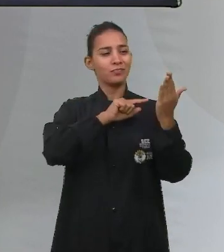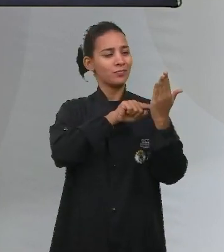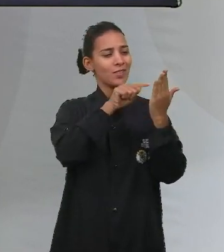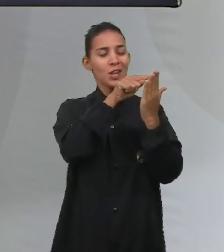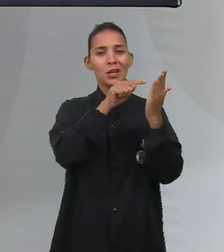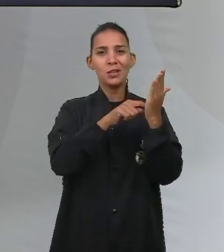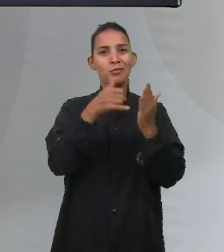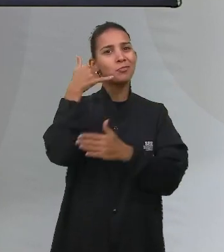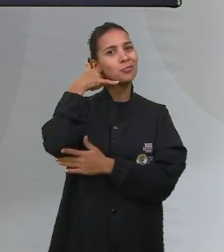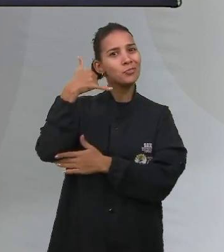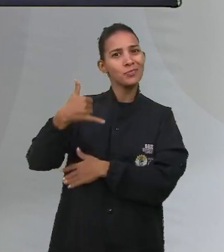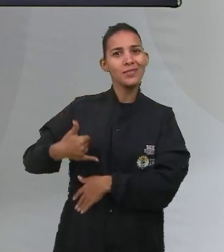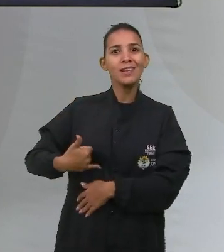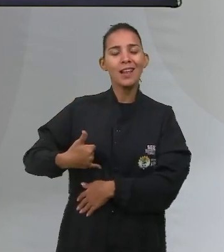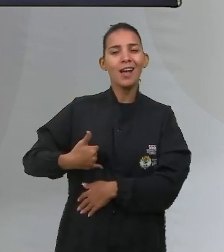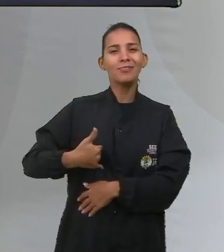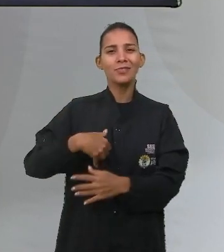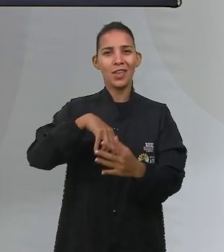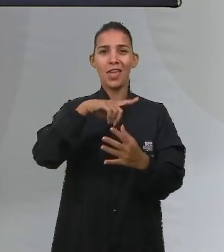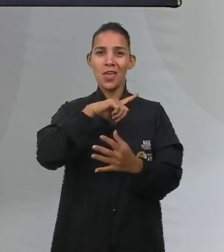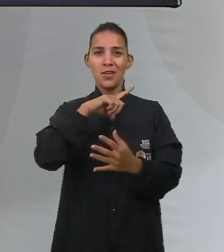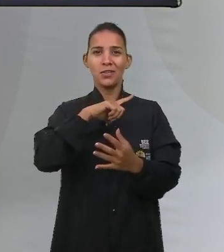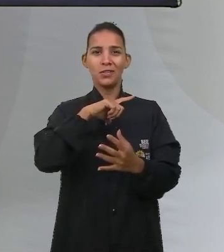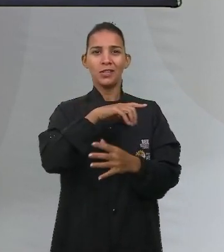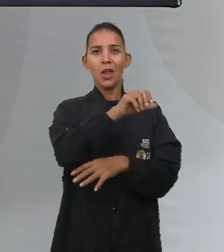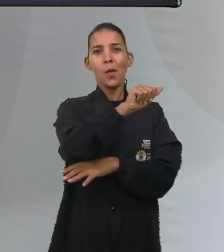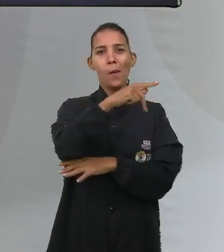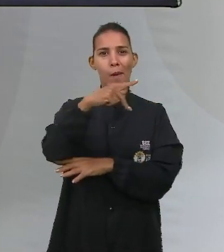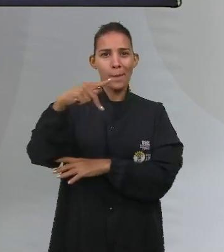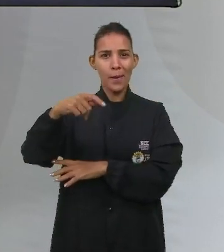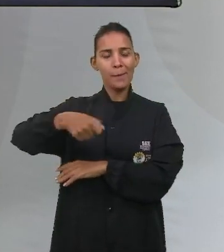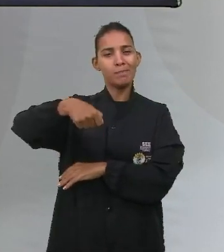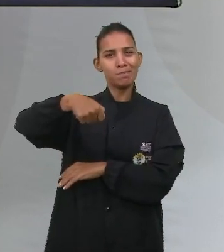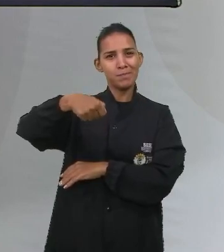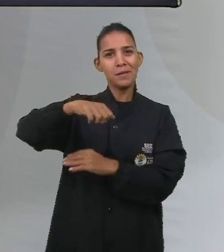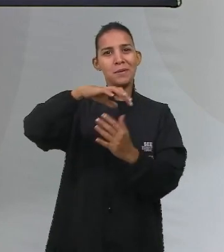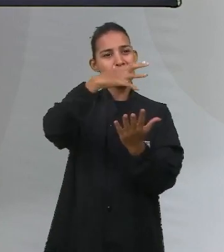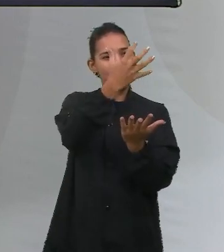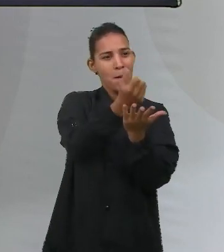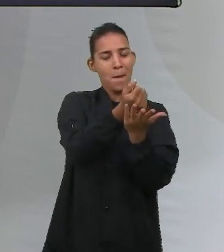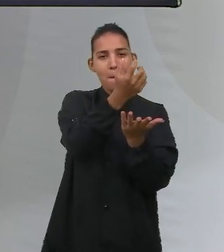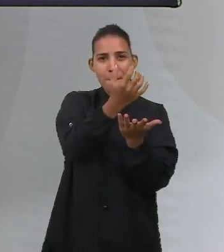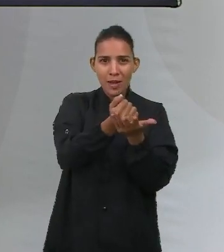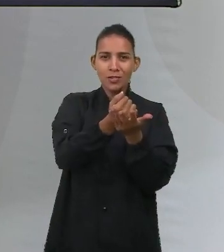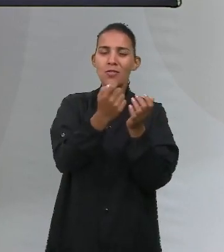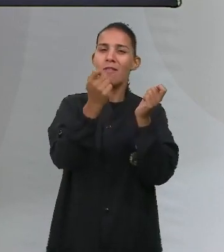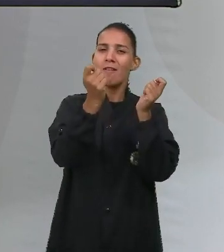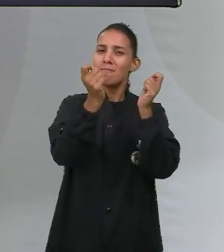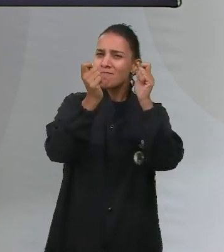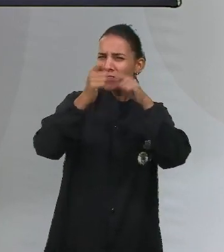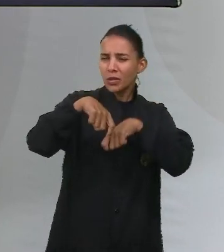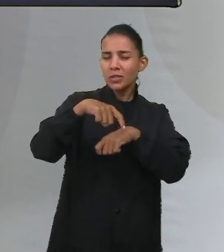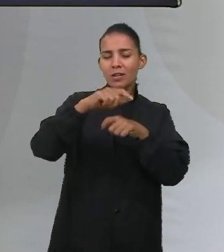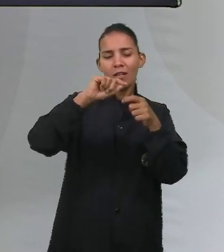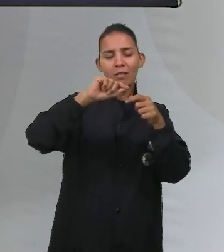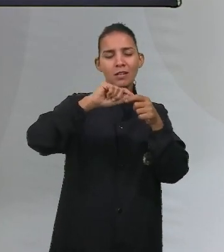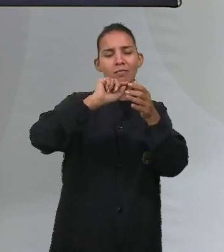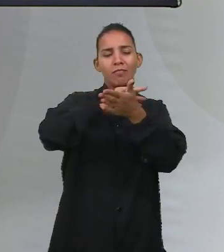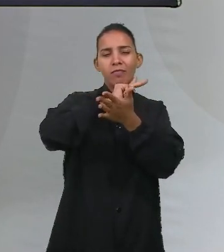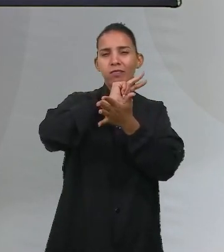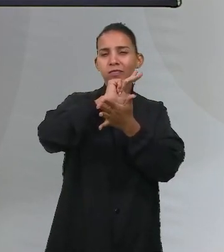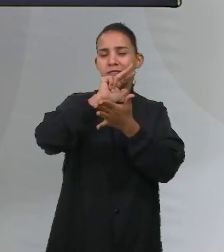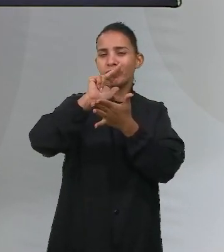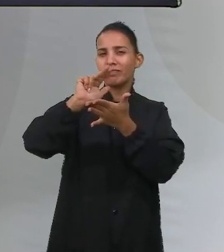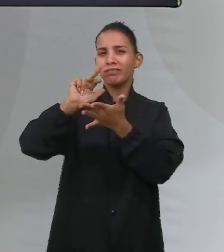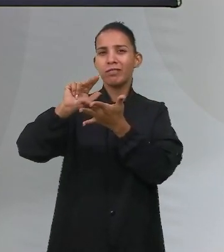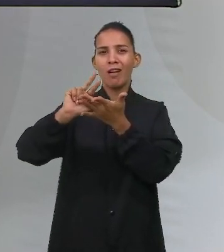tenho ali o aplicativo, que eu consigo acessar e realizar várias operações bancárias, por exemplo, o pagamento